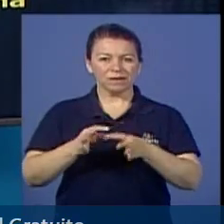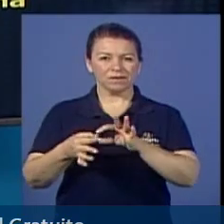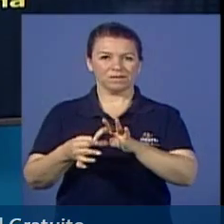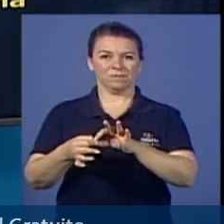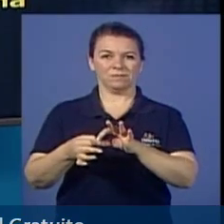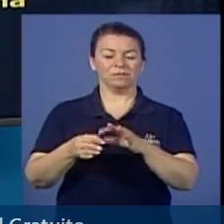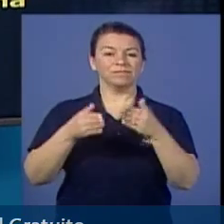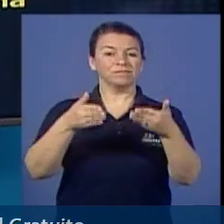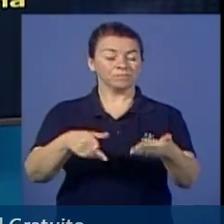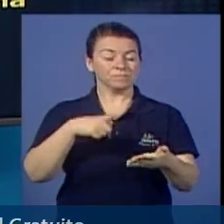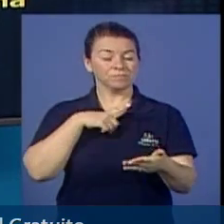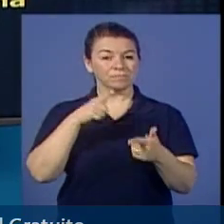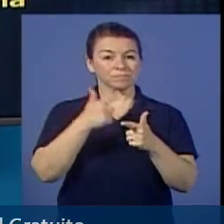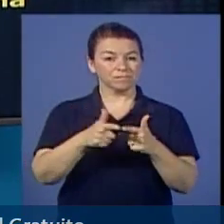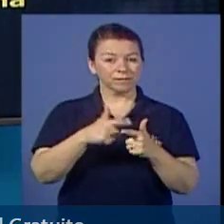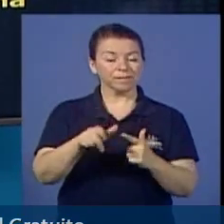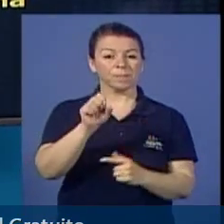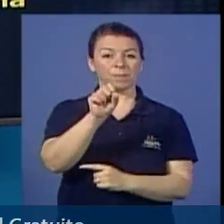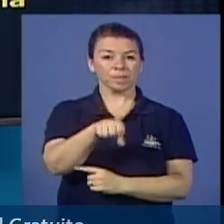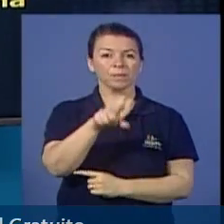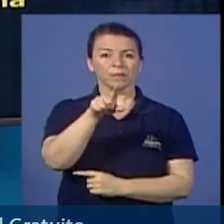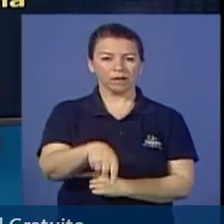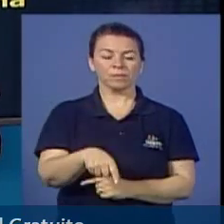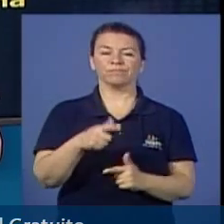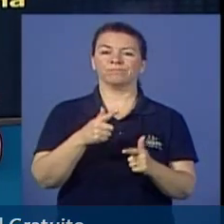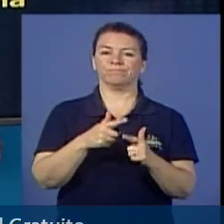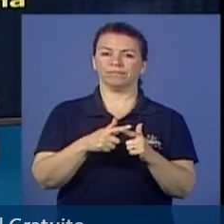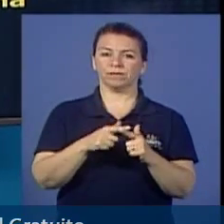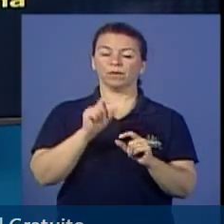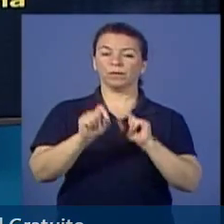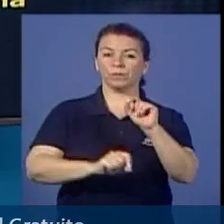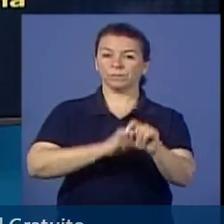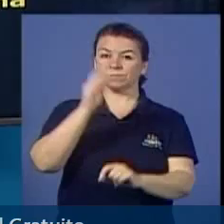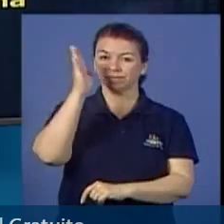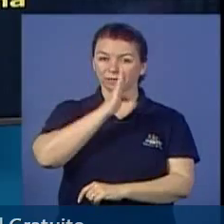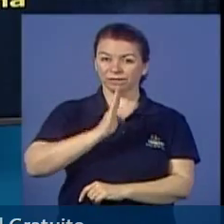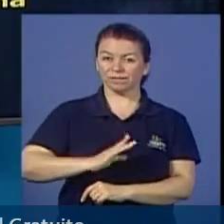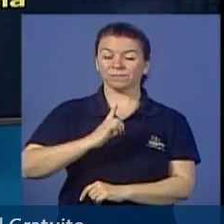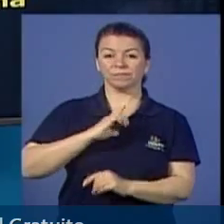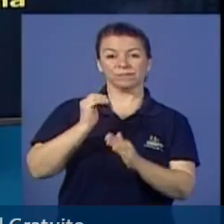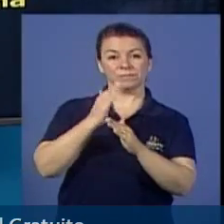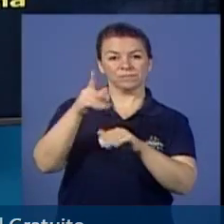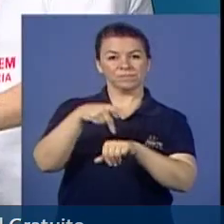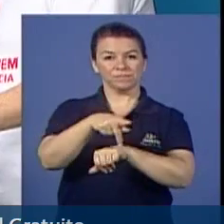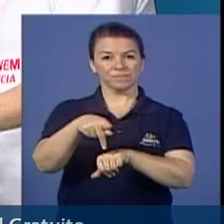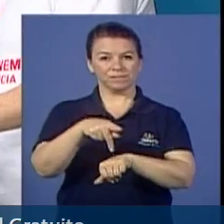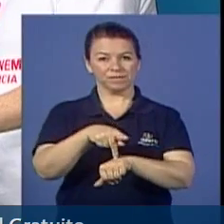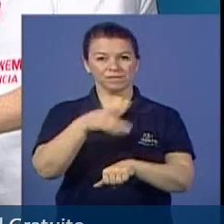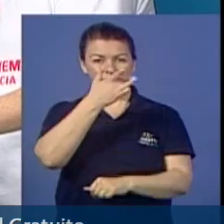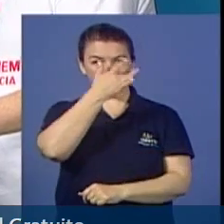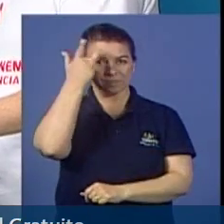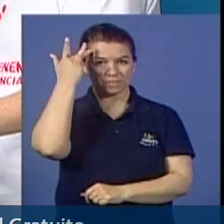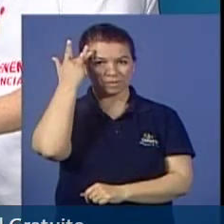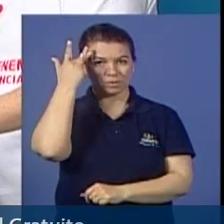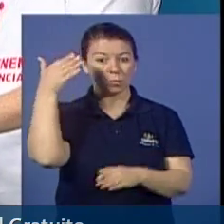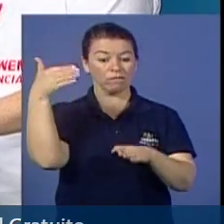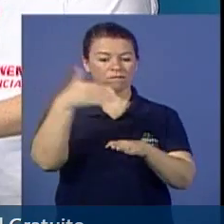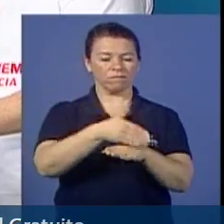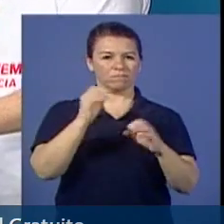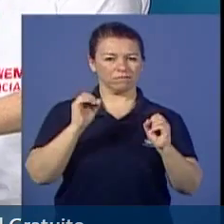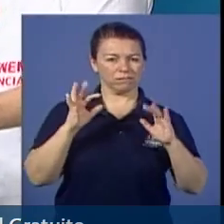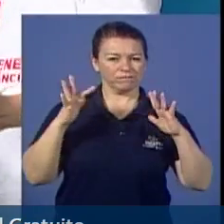dos problemas que nós tivemos em relação à Olimpíada foi a fama do Brasil lá fora. Até o pessoal veio fazer festa aqui baseado na fama do Brasil.